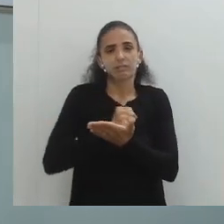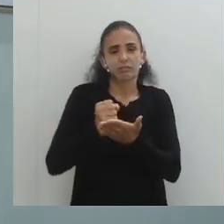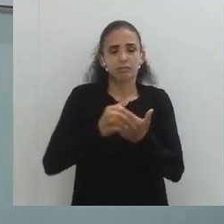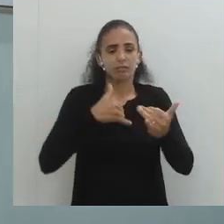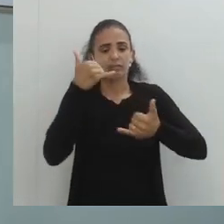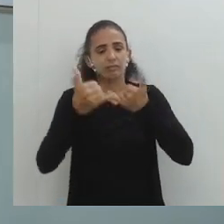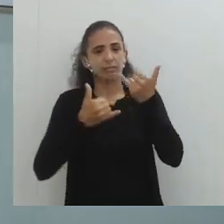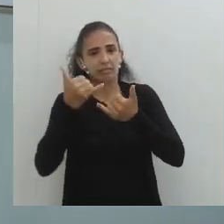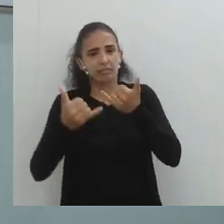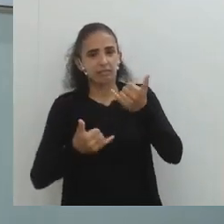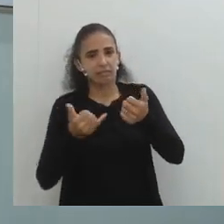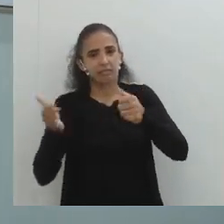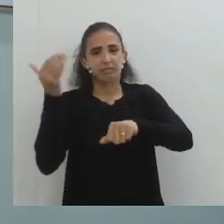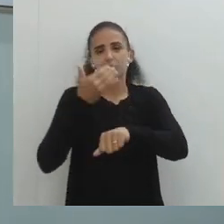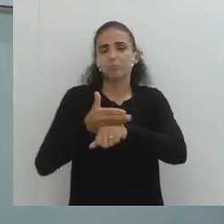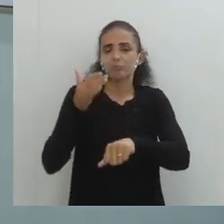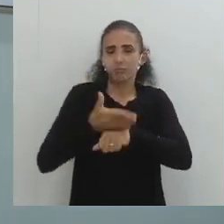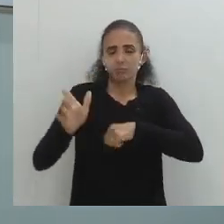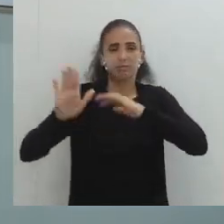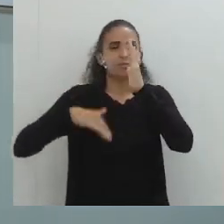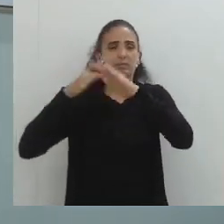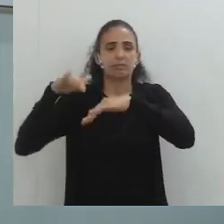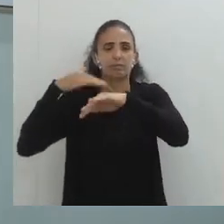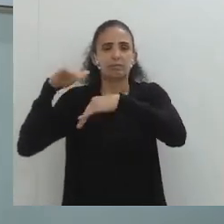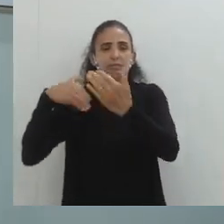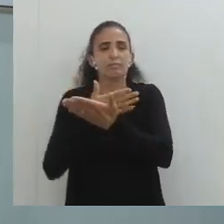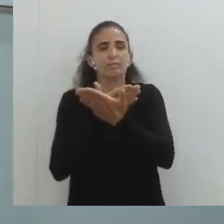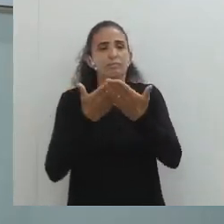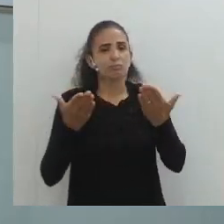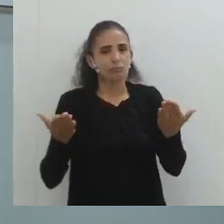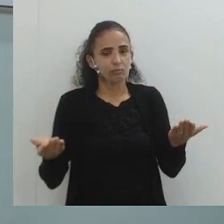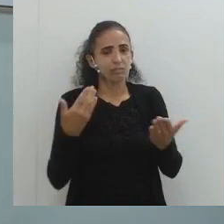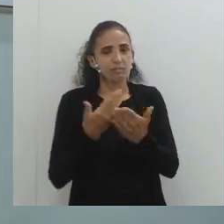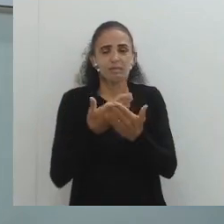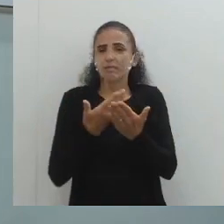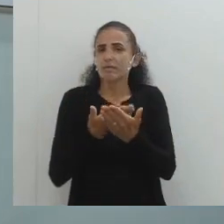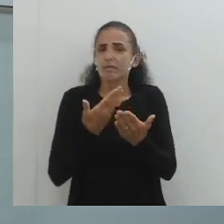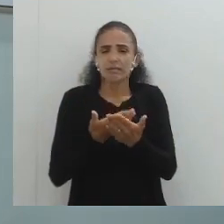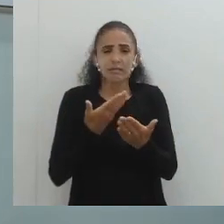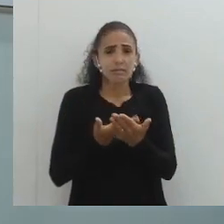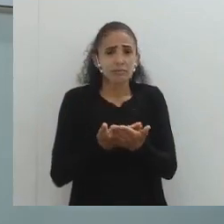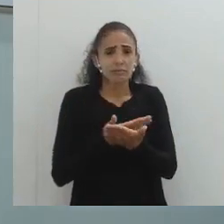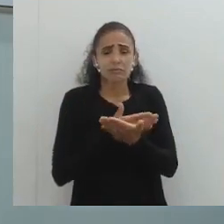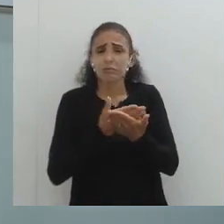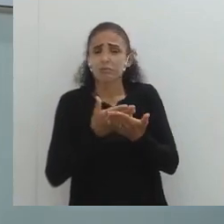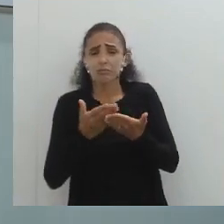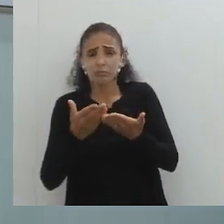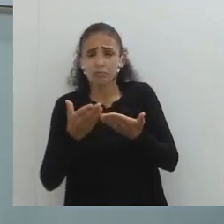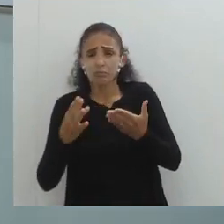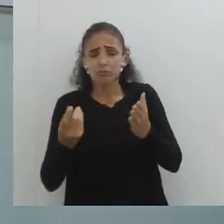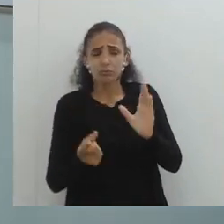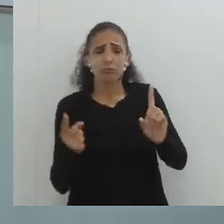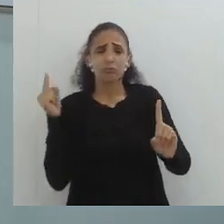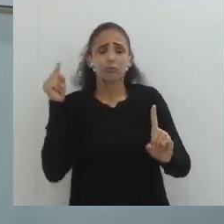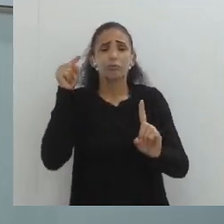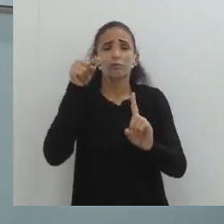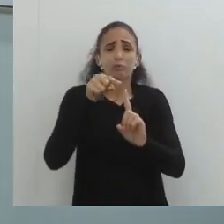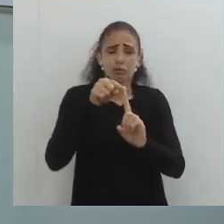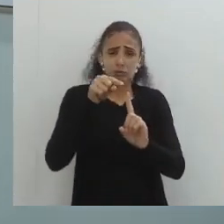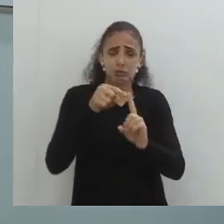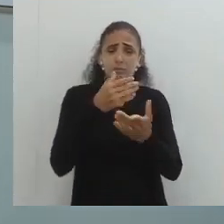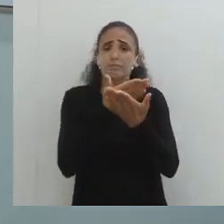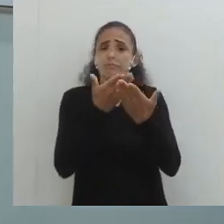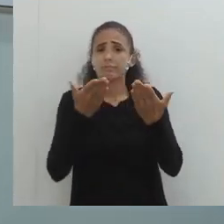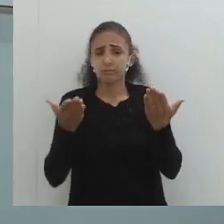de exercício, a gente pode desenvolver isso daí. Então, a aula de hoje, gente, ela contempla justamente os objetivos que era a gente